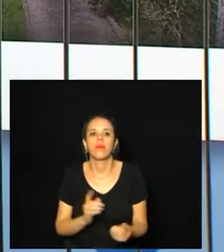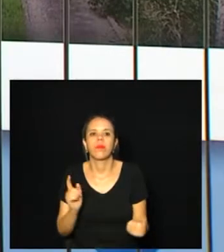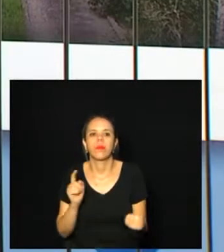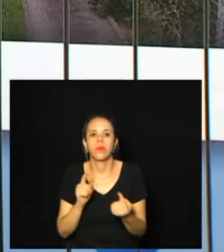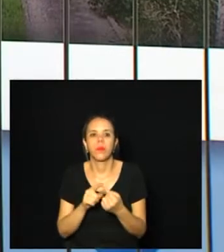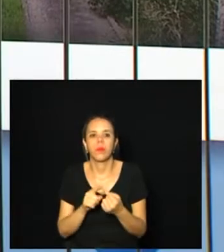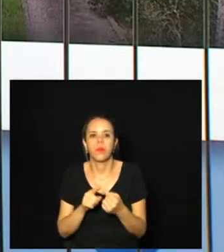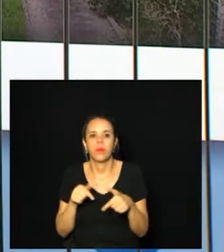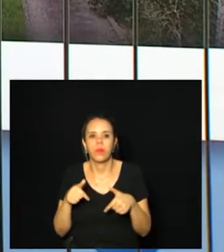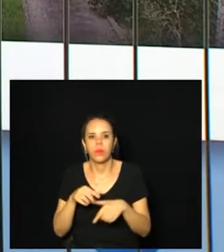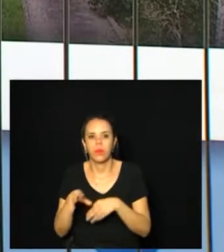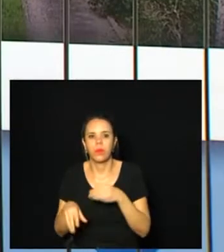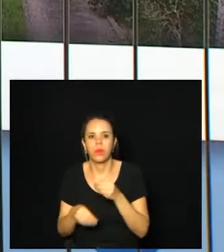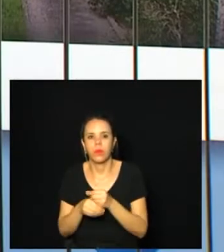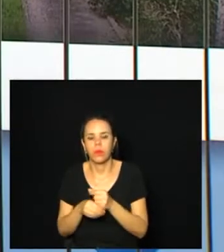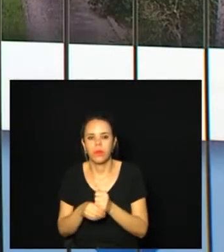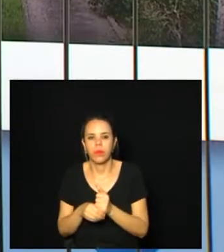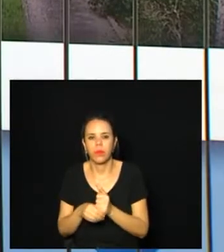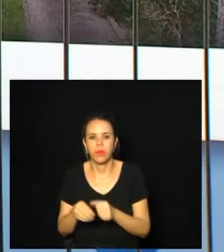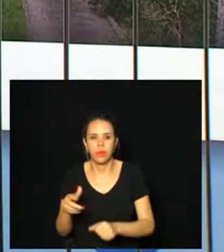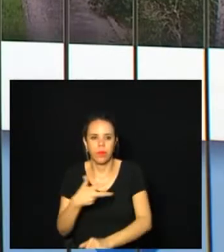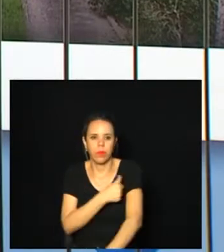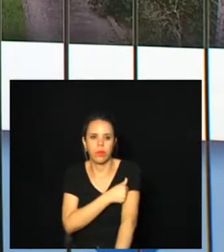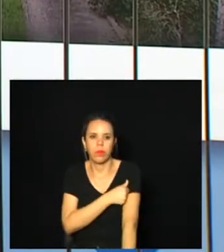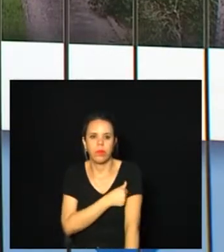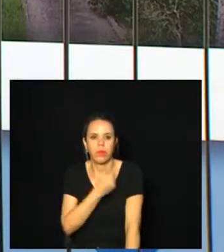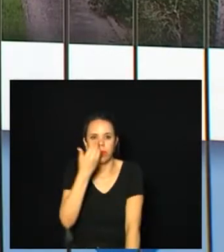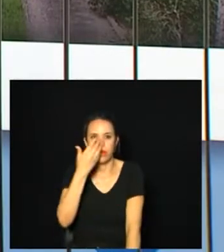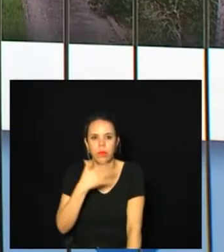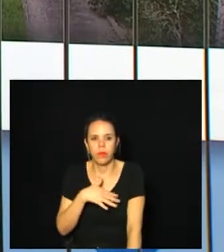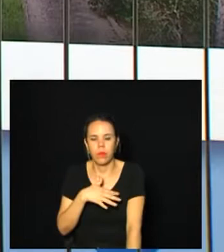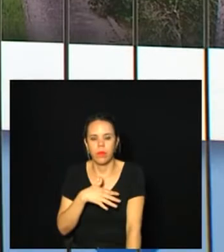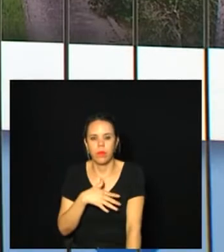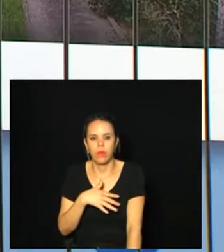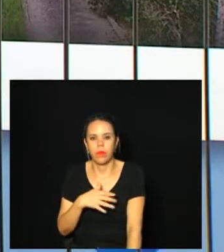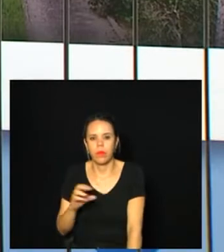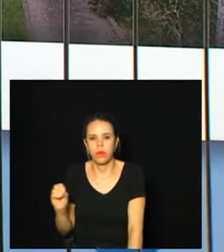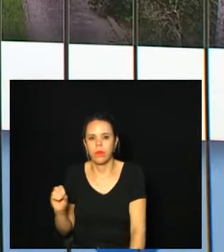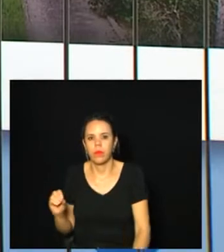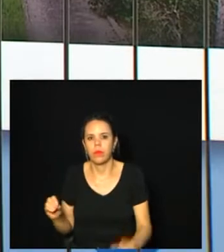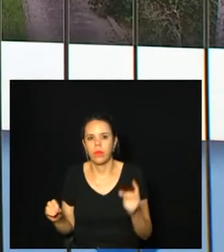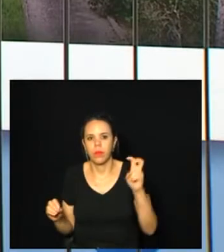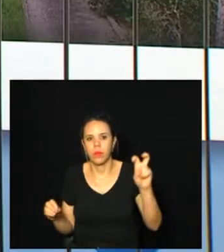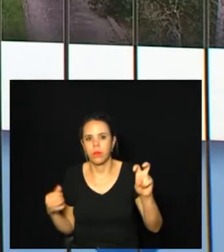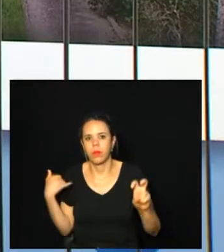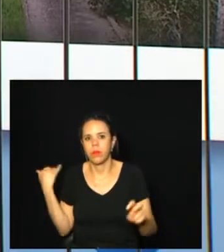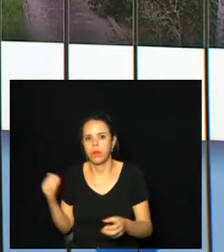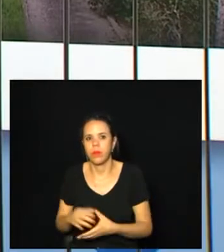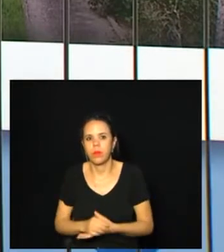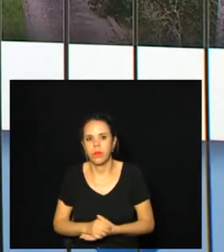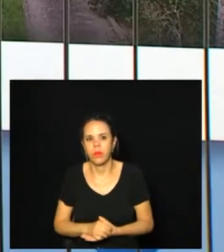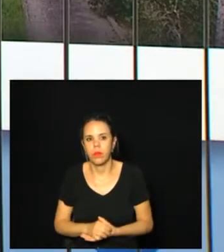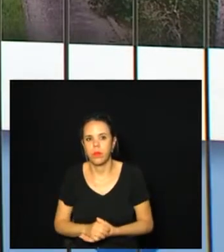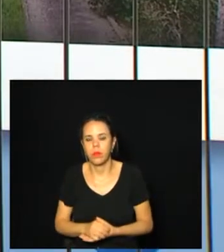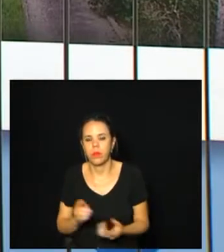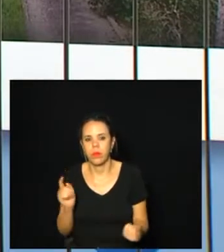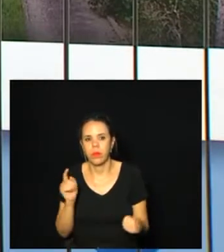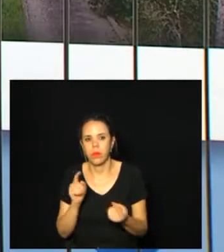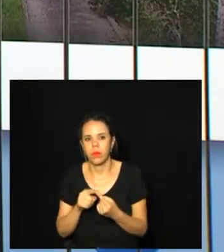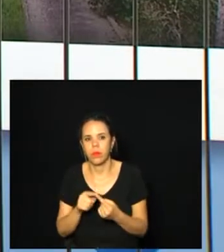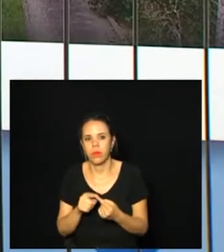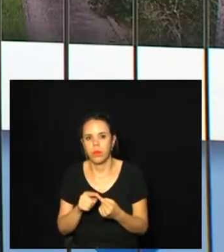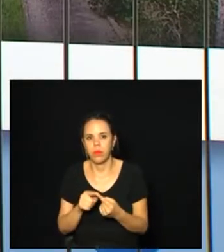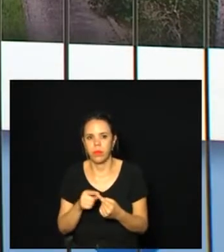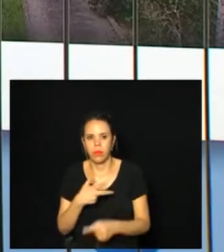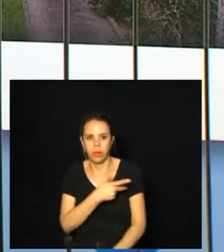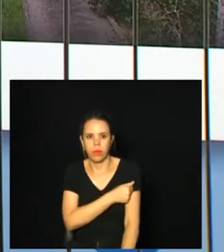objetivo de atualizar o esquema vacinal de crianças entre 0 e 15 anos para atingir a meta